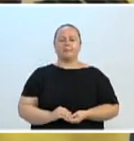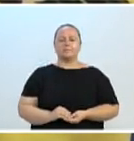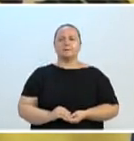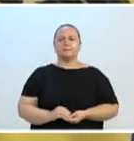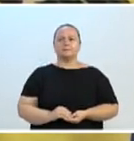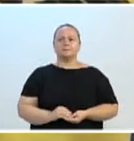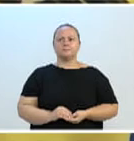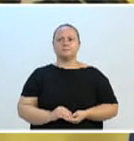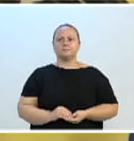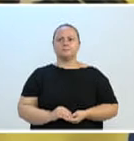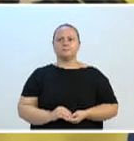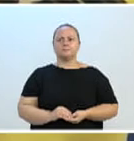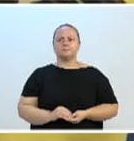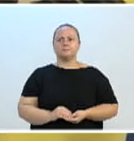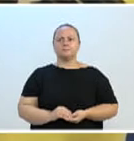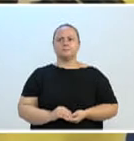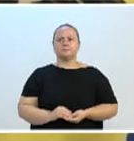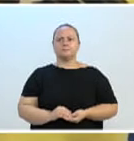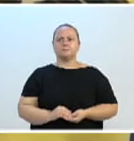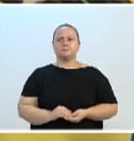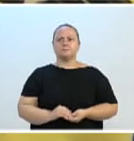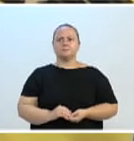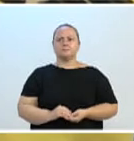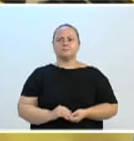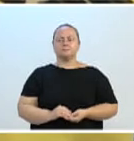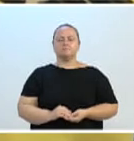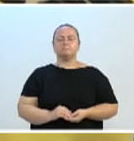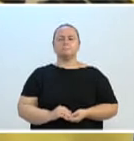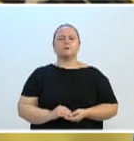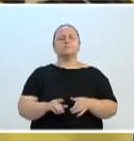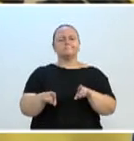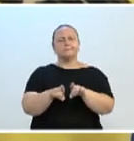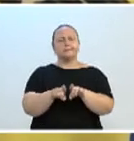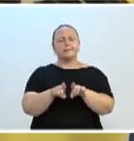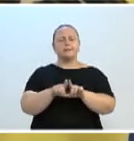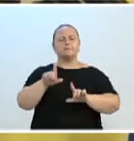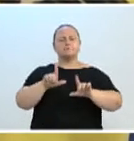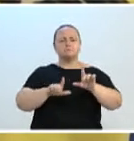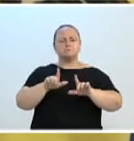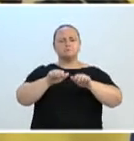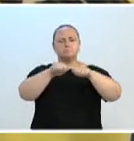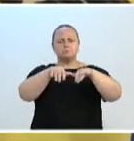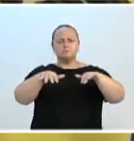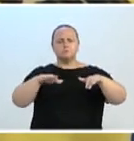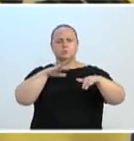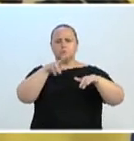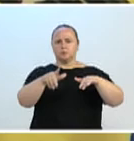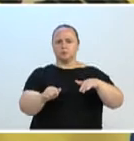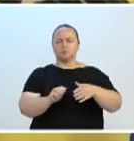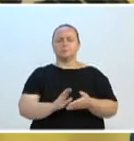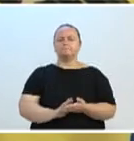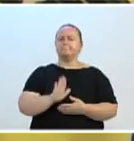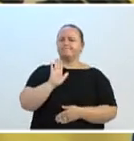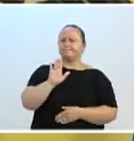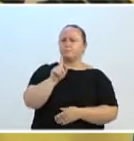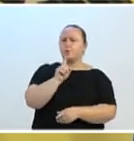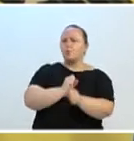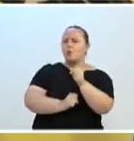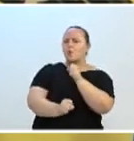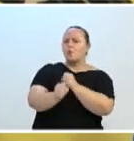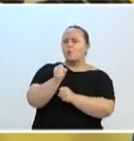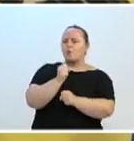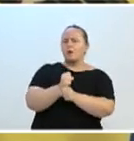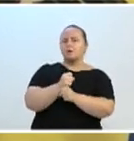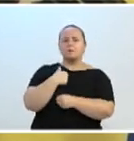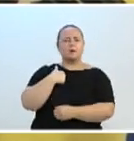Imprensa e a todos que nos assistem. Há um ano atrás, eu não imaginava estar tomando posse como vereador